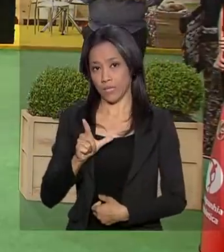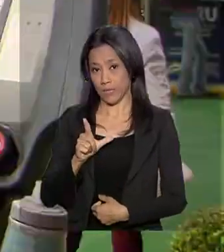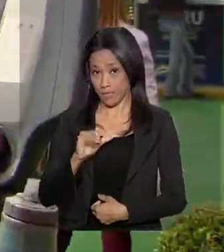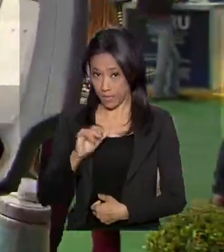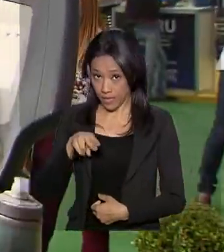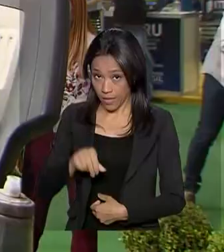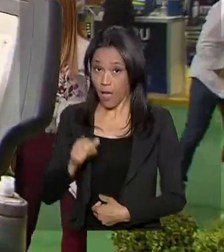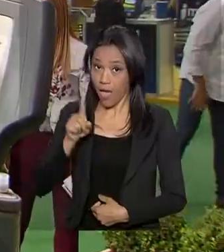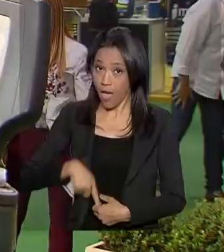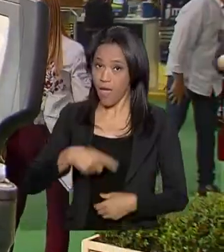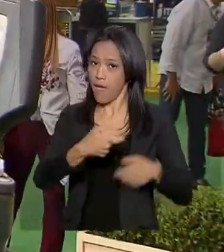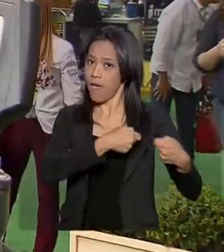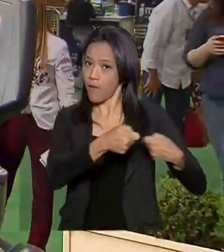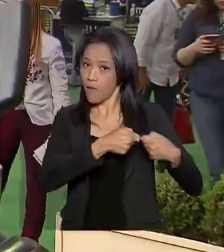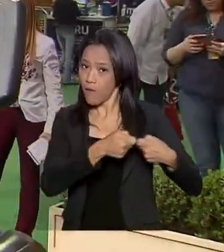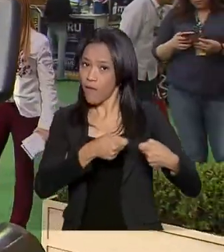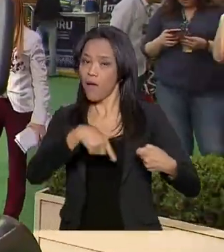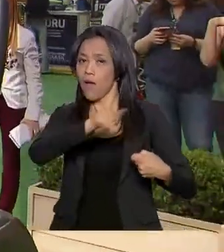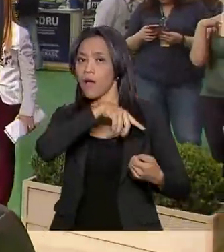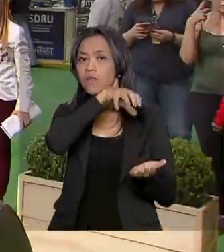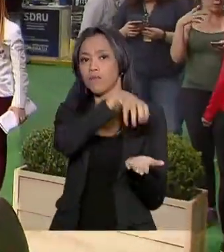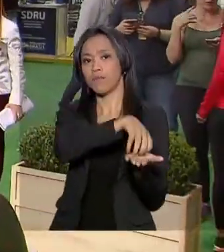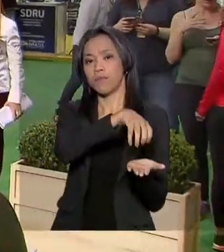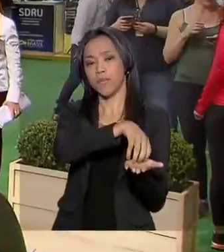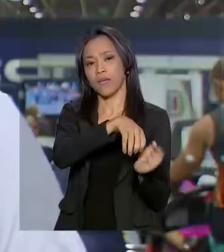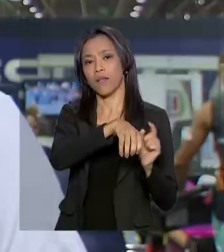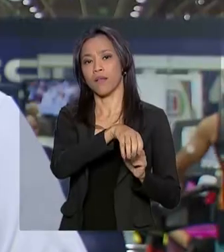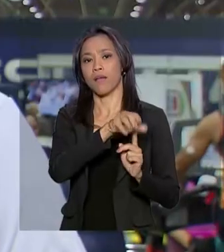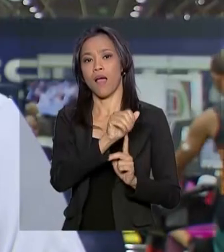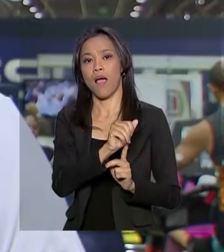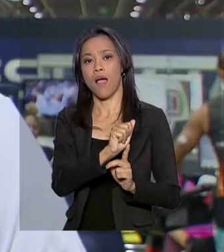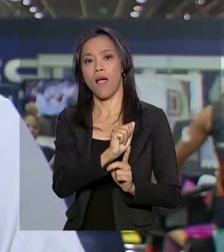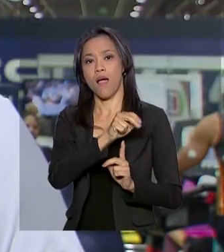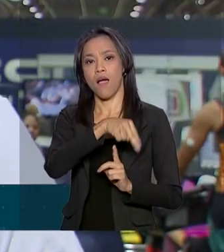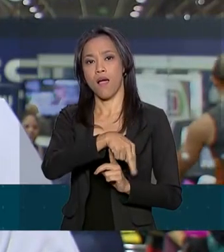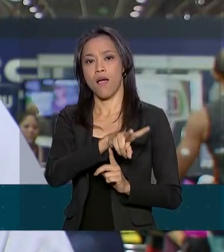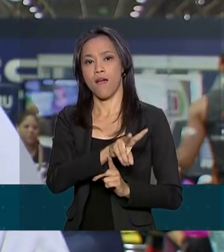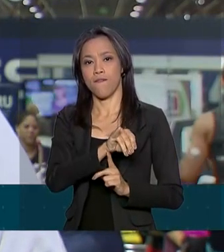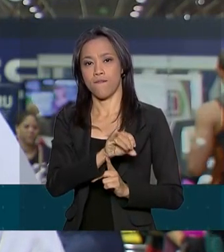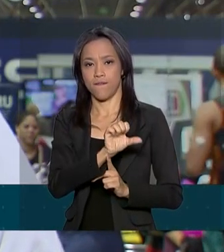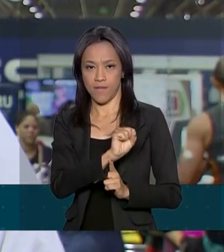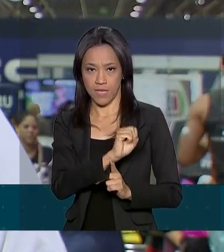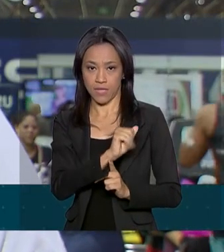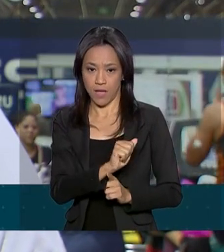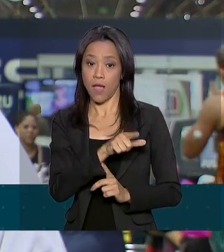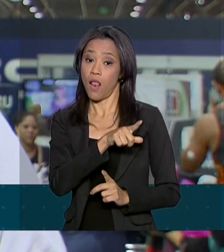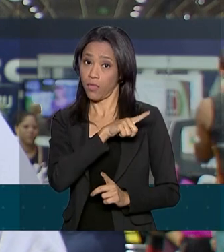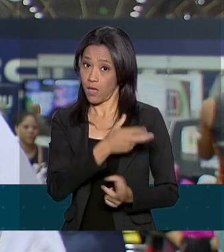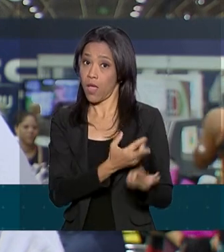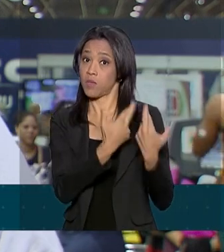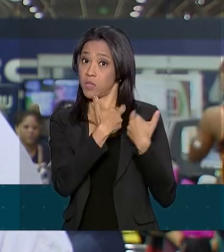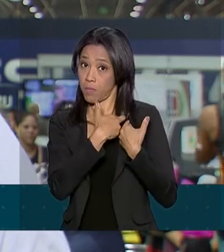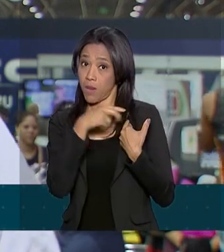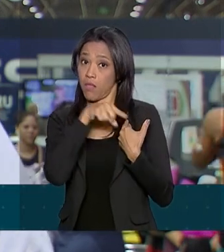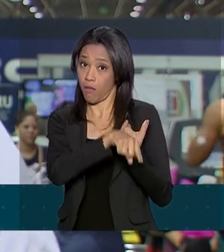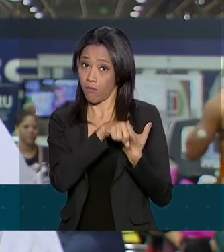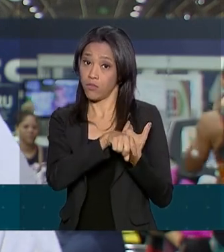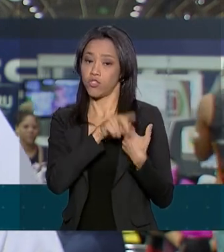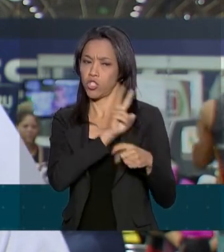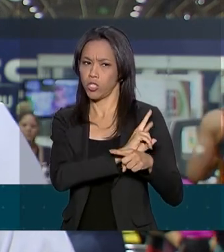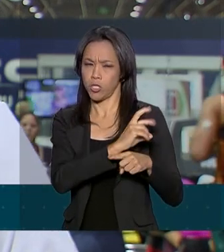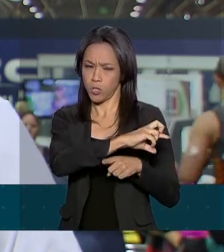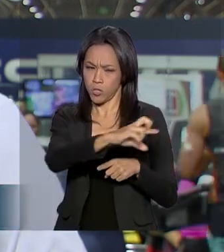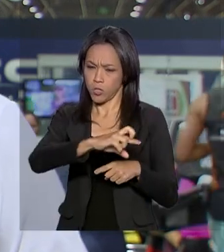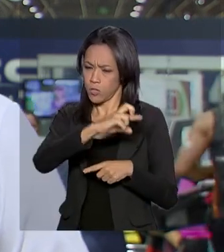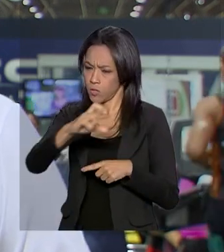regulado pela Agência Nacional de Vigilância Sanitária. A Anvisa cumpre aí também com a sua obrigação de controlar fielmente, com muita